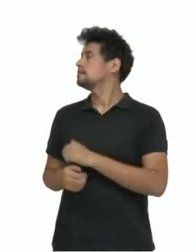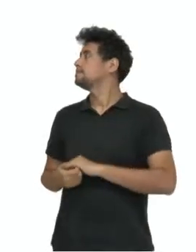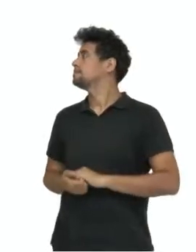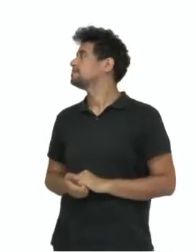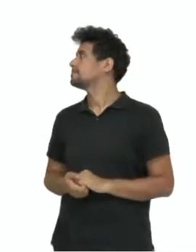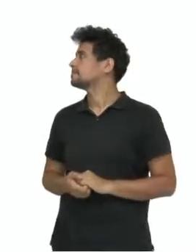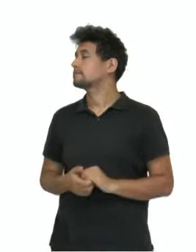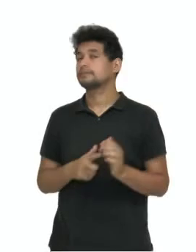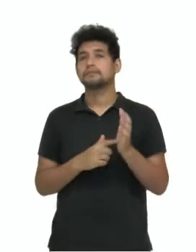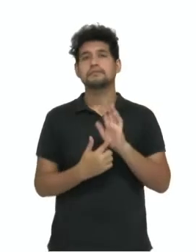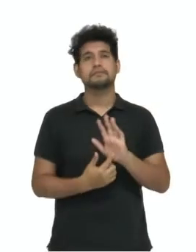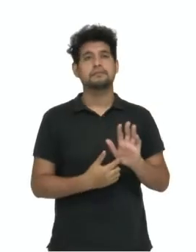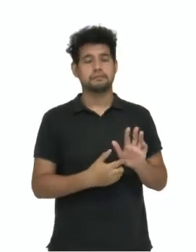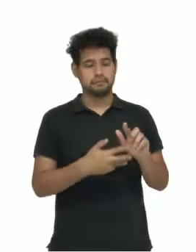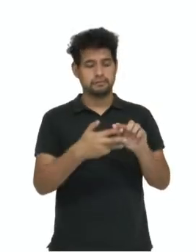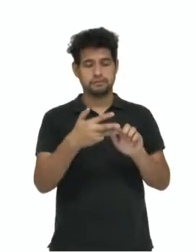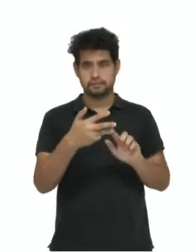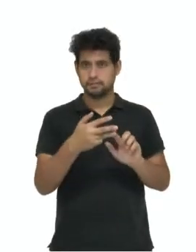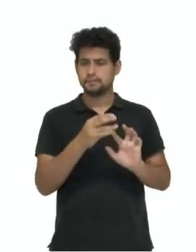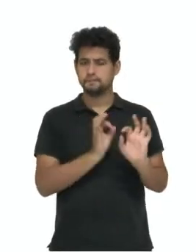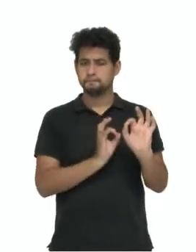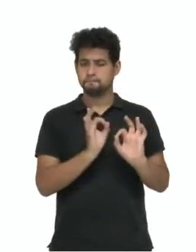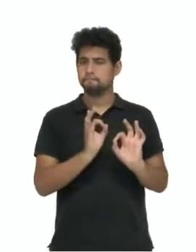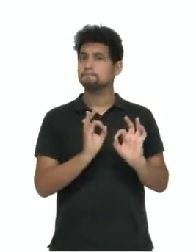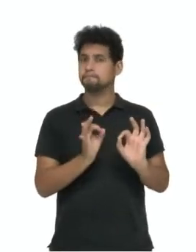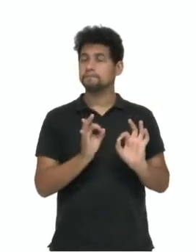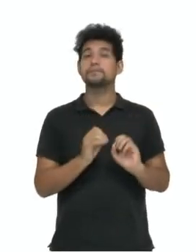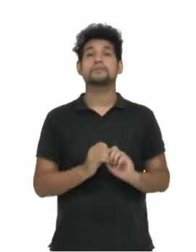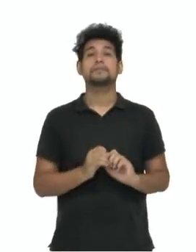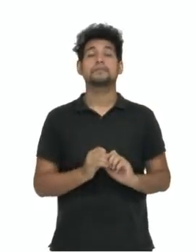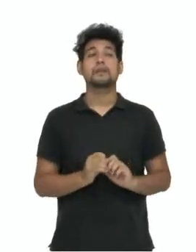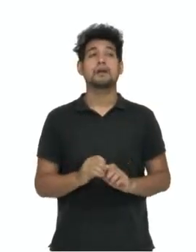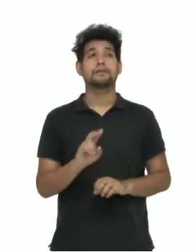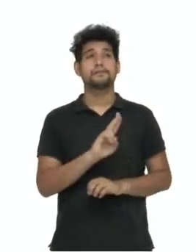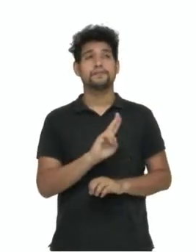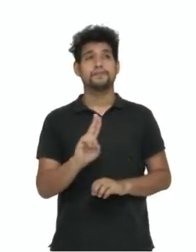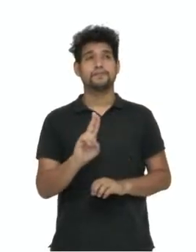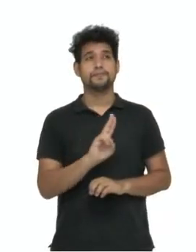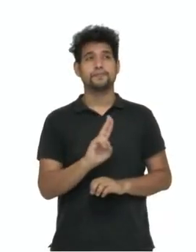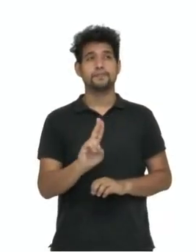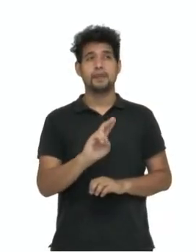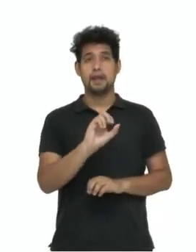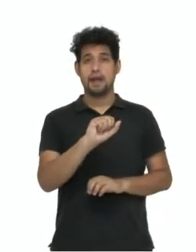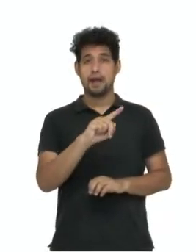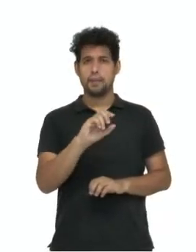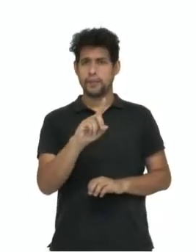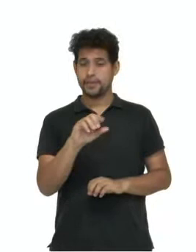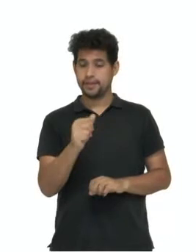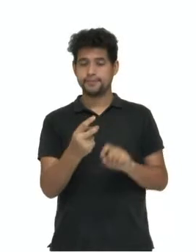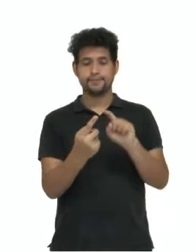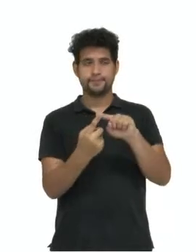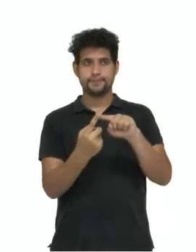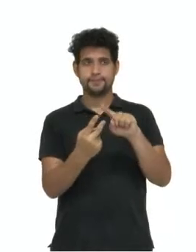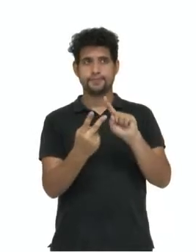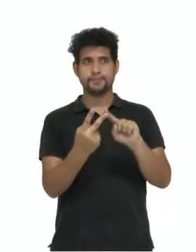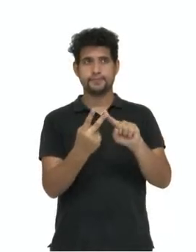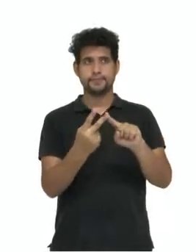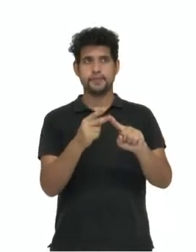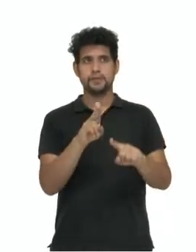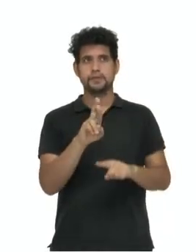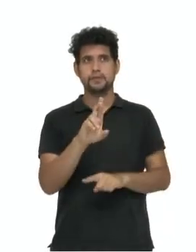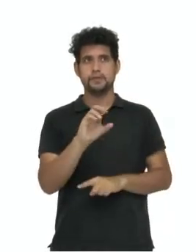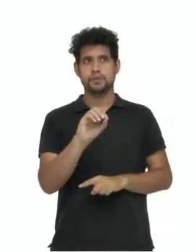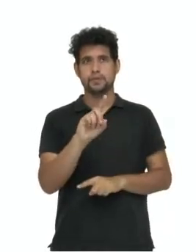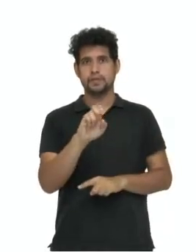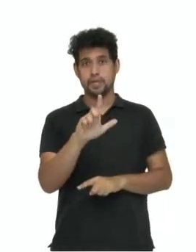está mostrando as 3 ordens, tá? Então, a ordem Apoda, a ordem Urodela e a ordem dos Anuros, né?